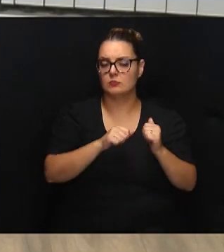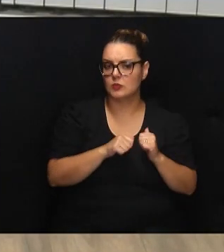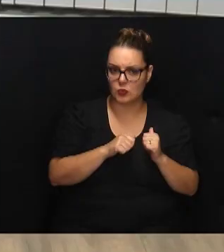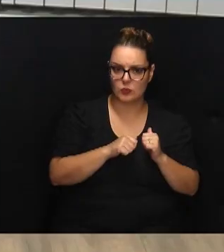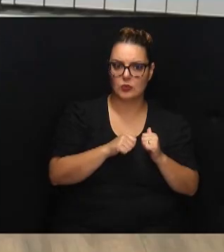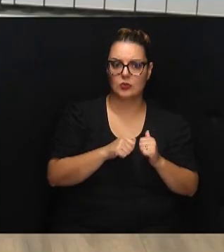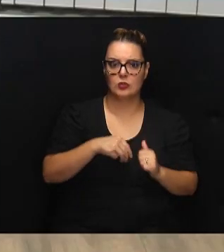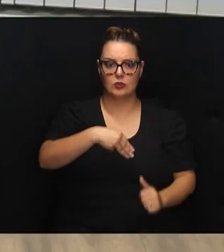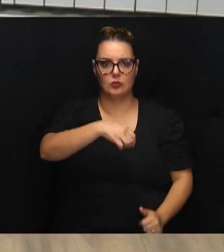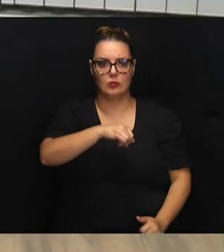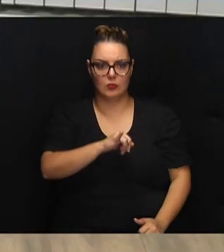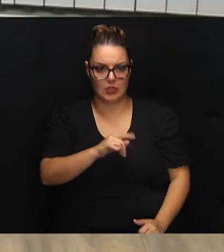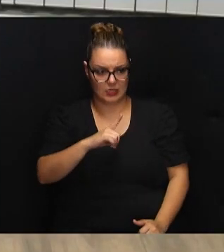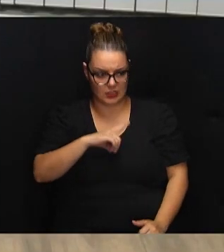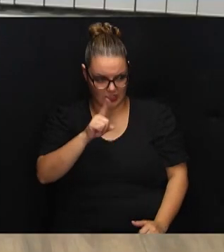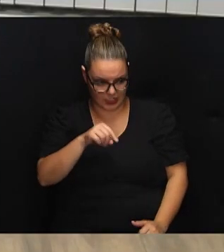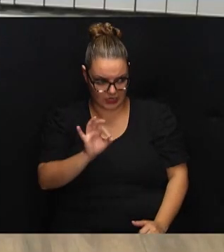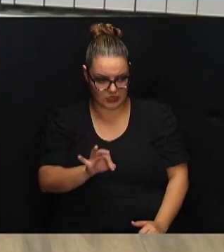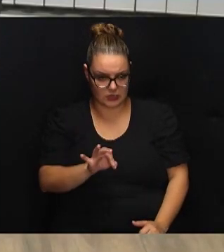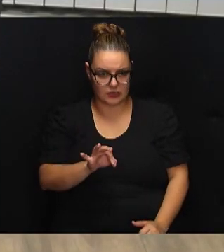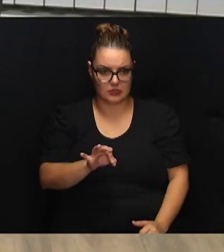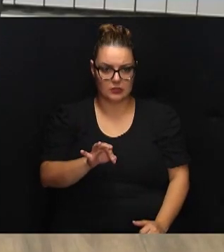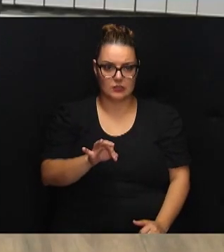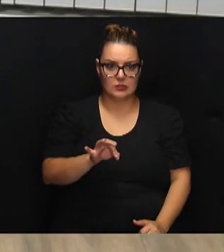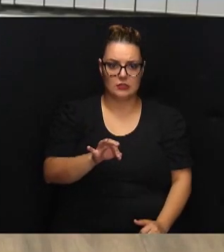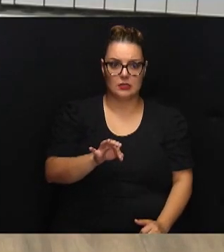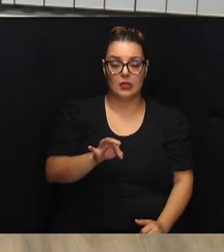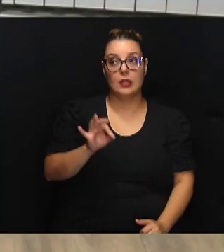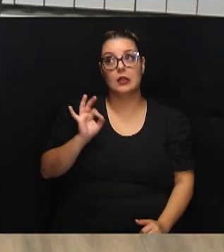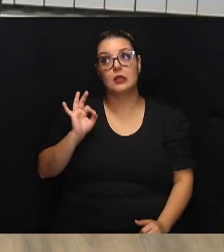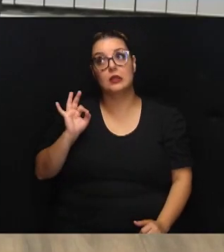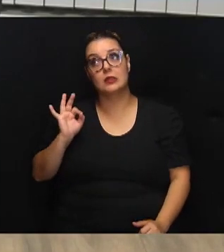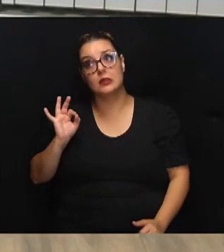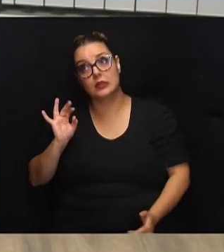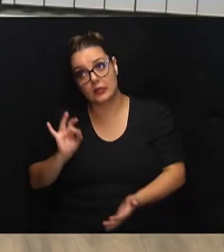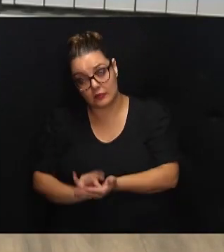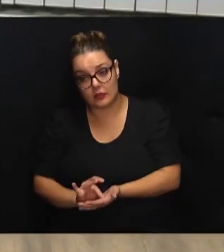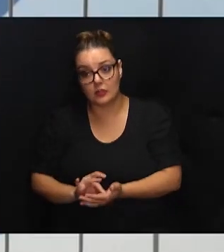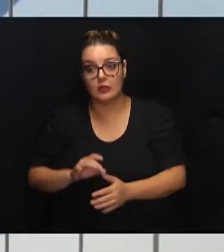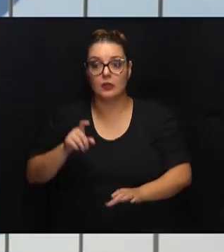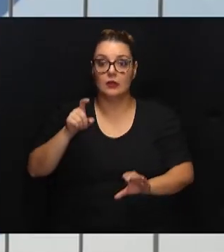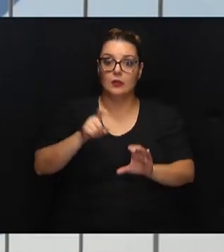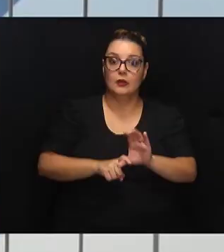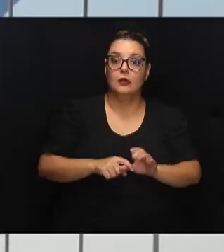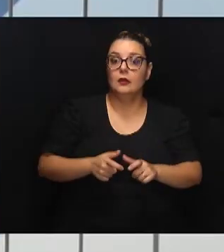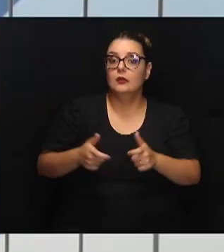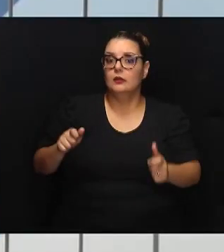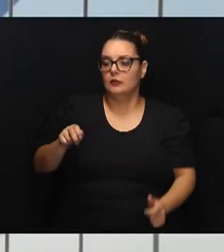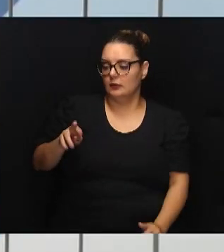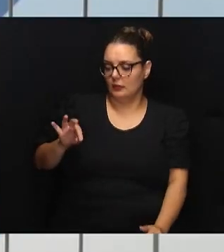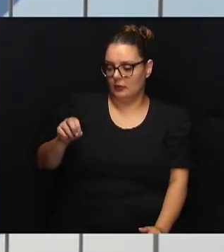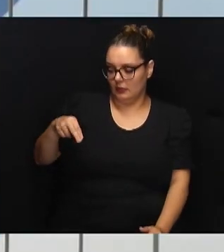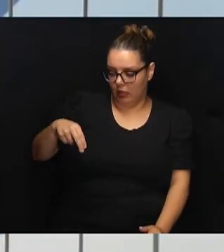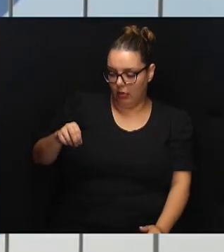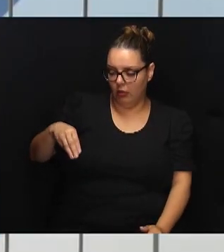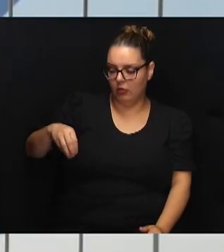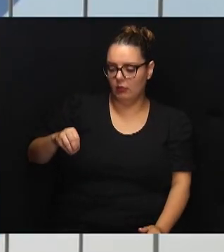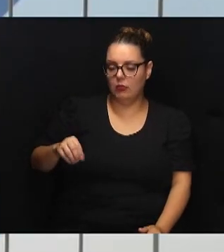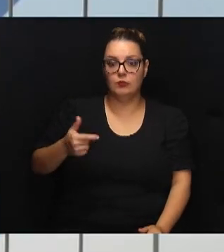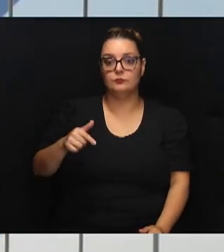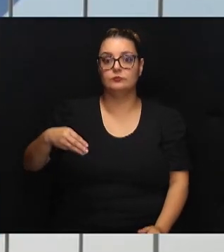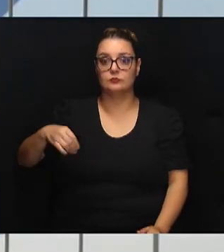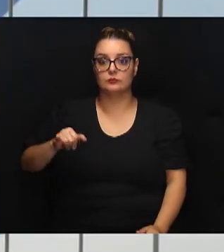o MEI tem, é isso? Que na verdade depende, a maioria dos autônomos eles não têm o MEI, ele presta